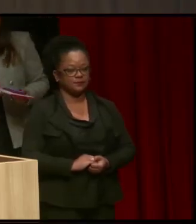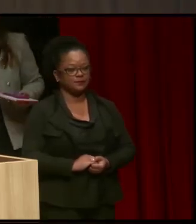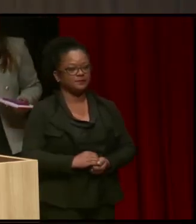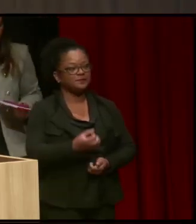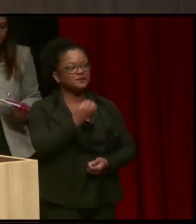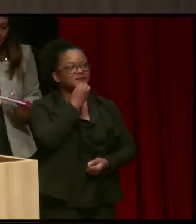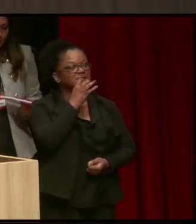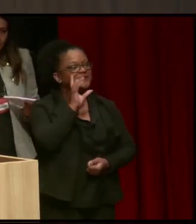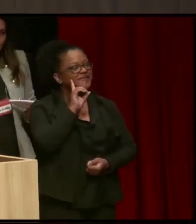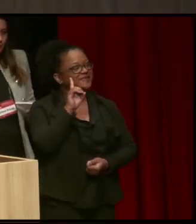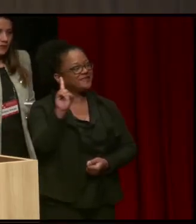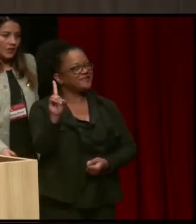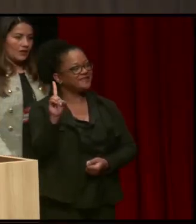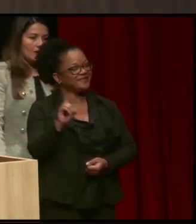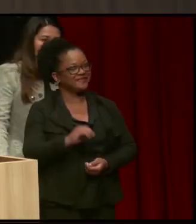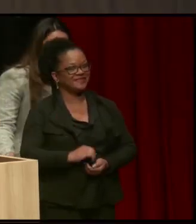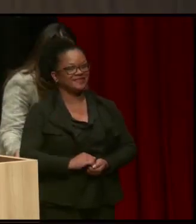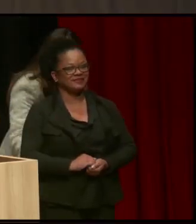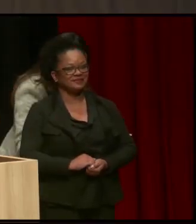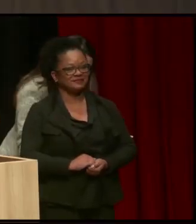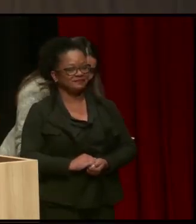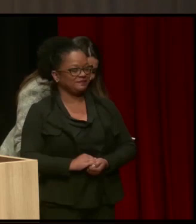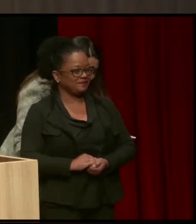Bom dia.